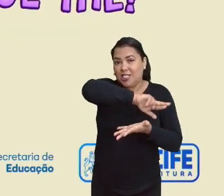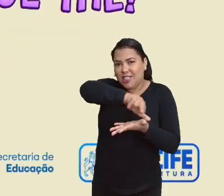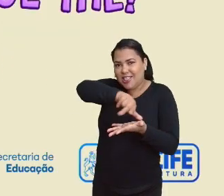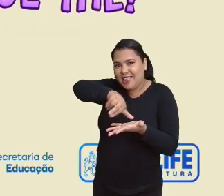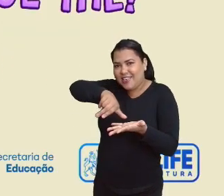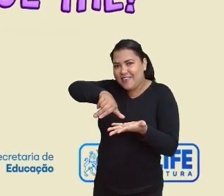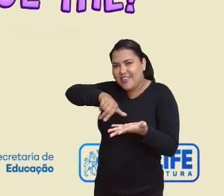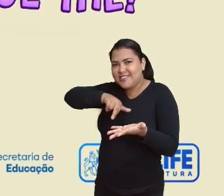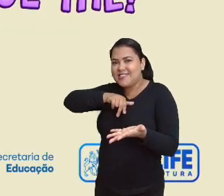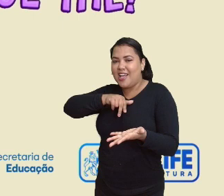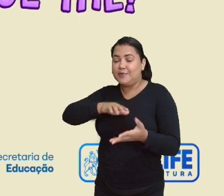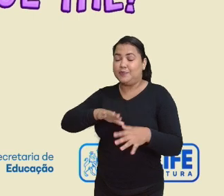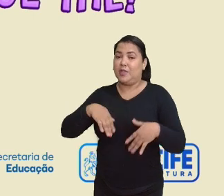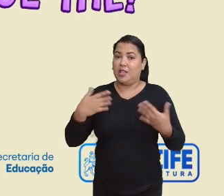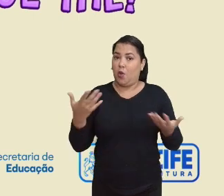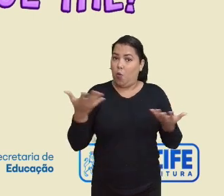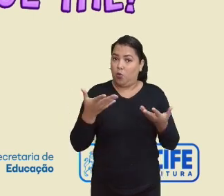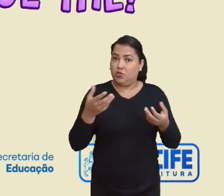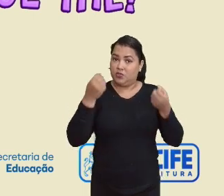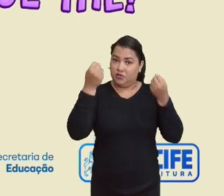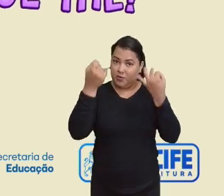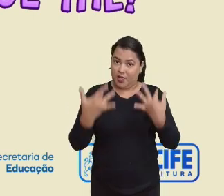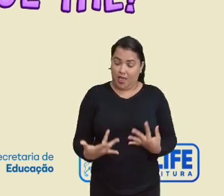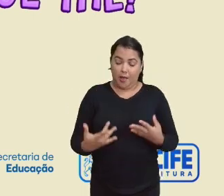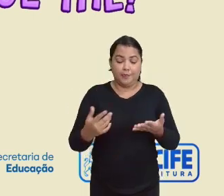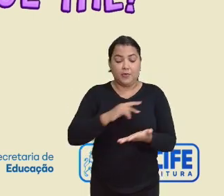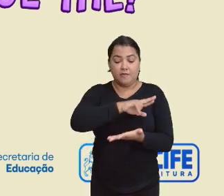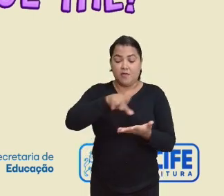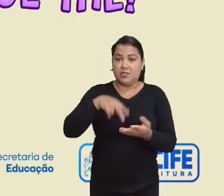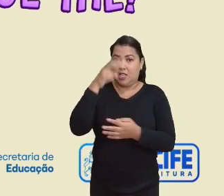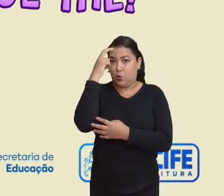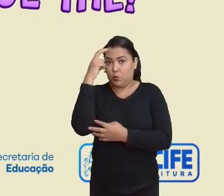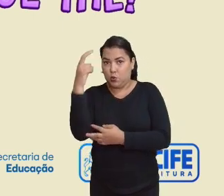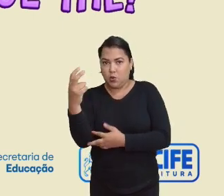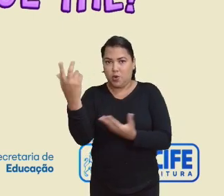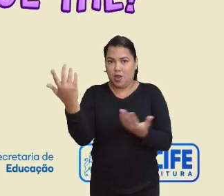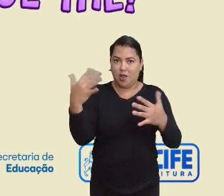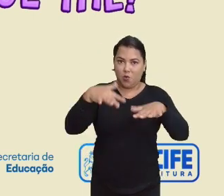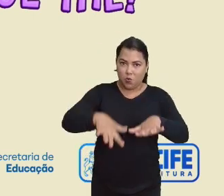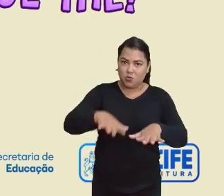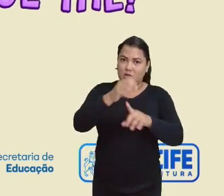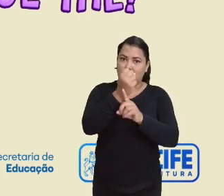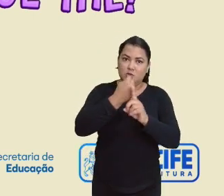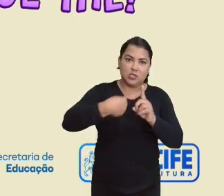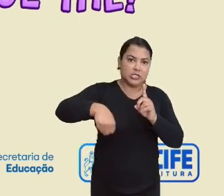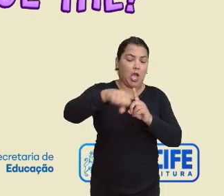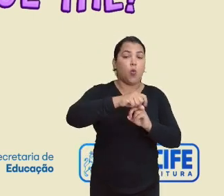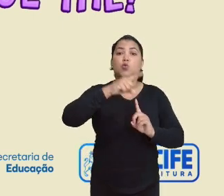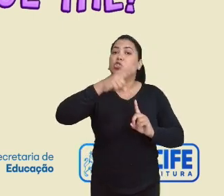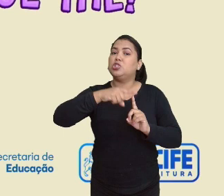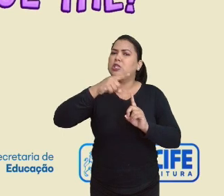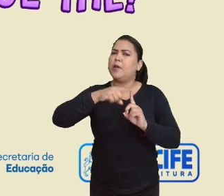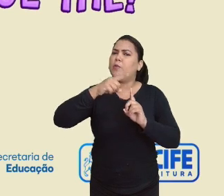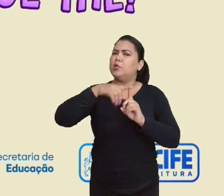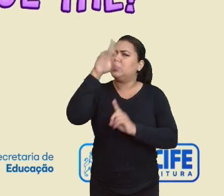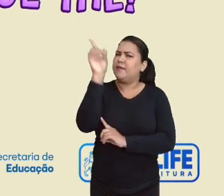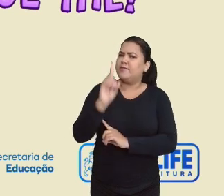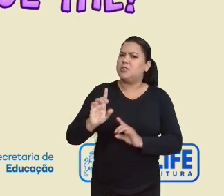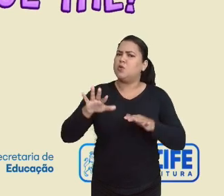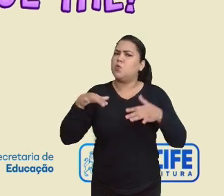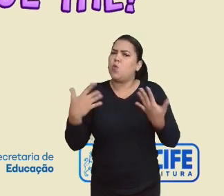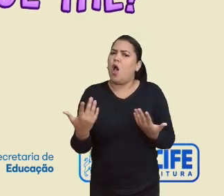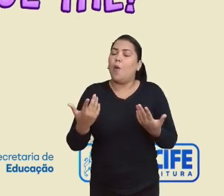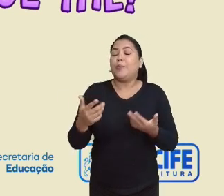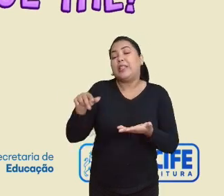sobre diversidade cultural, inclusão social, tipos de deficiência, né? Dança, ritmo e